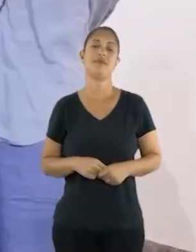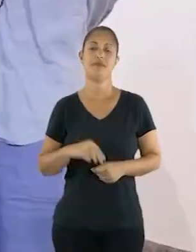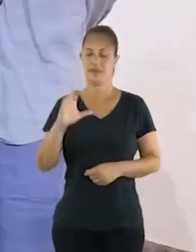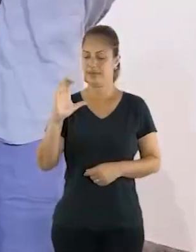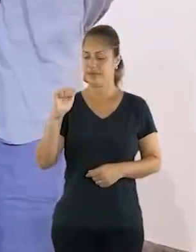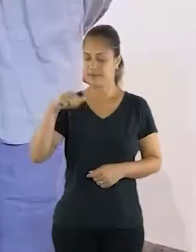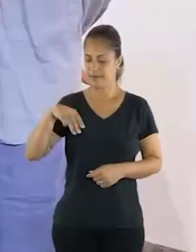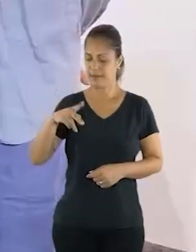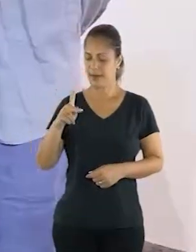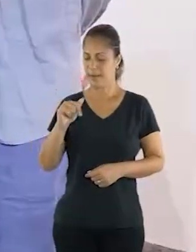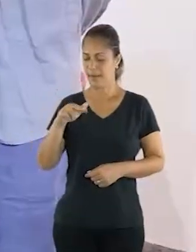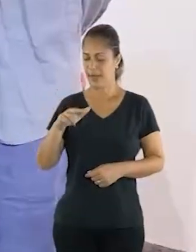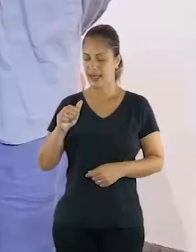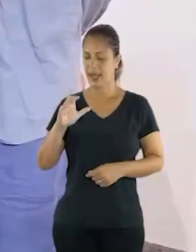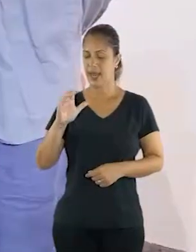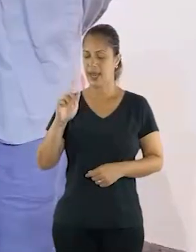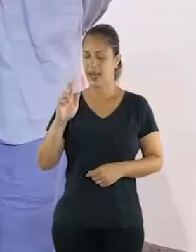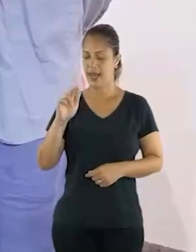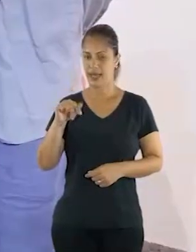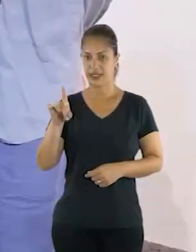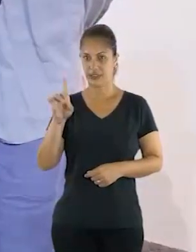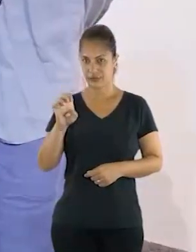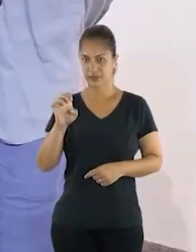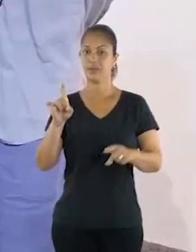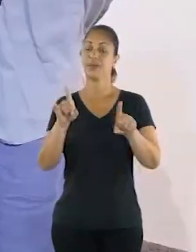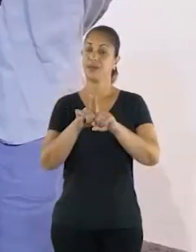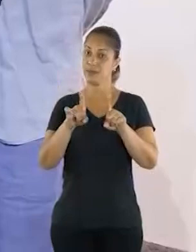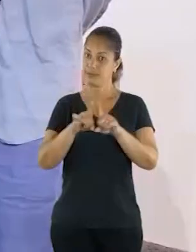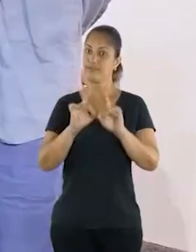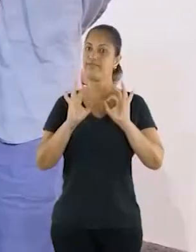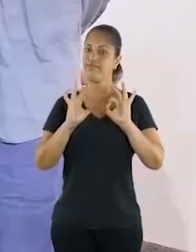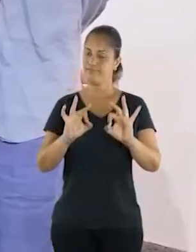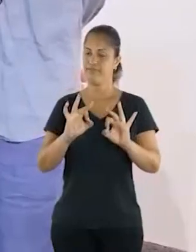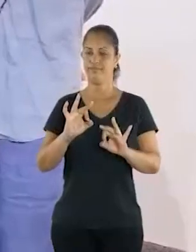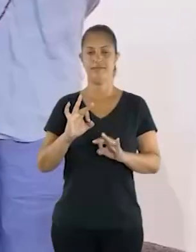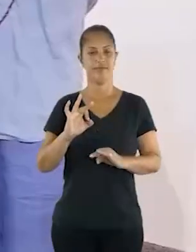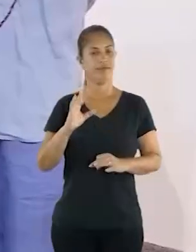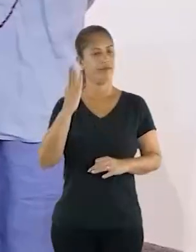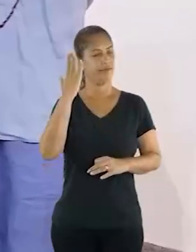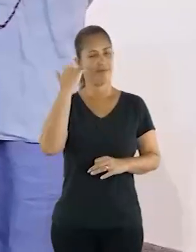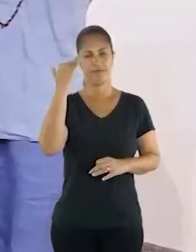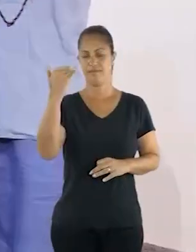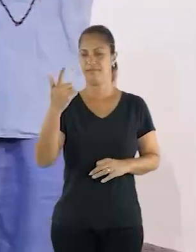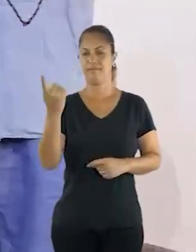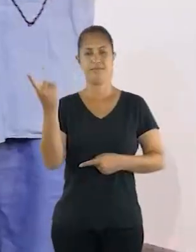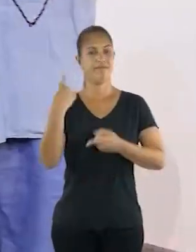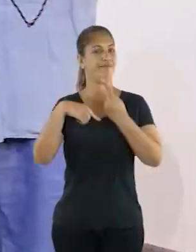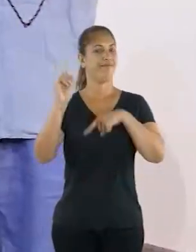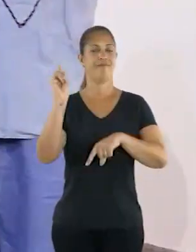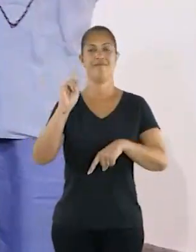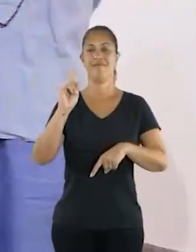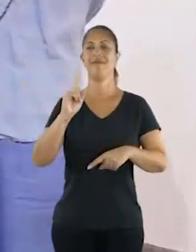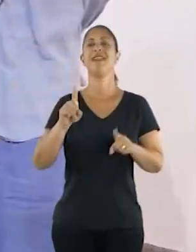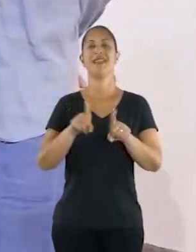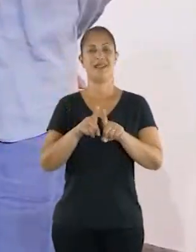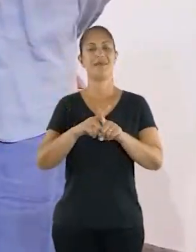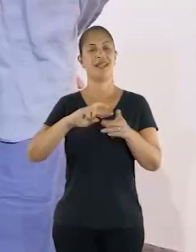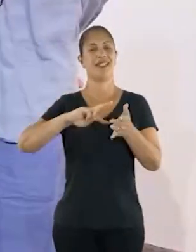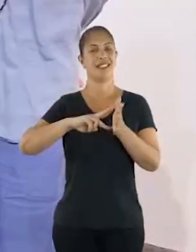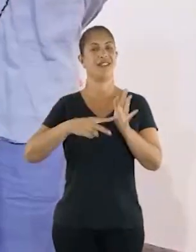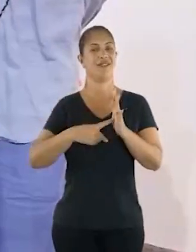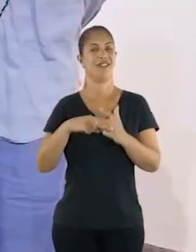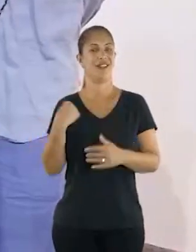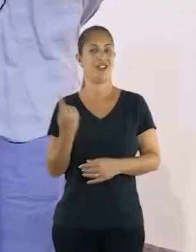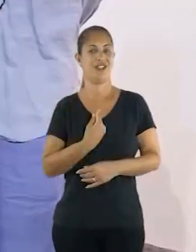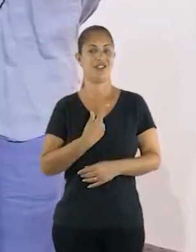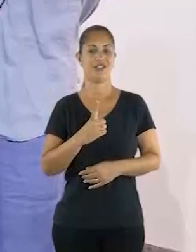grande sucesso a exposição lá, e que certamente vai ser um sucesso igual, até maior, todo o significado que a